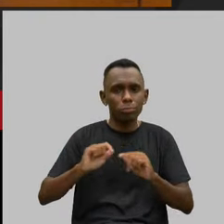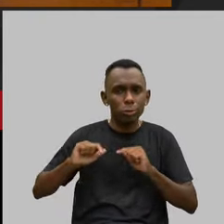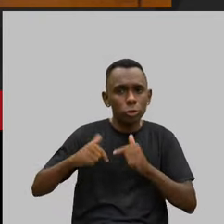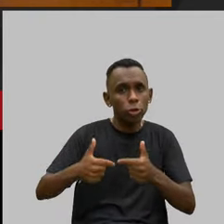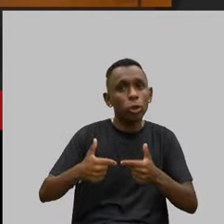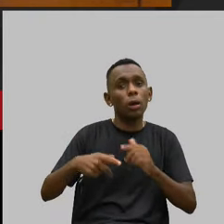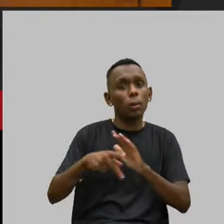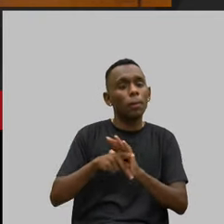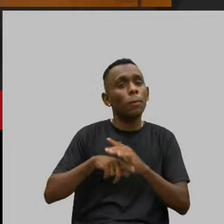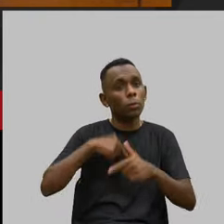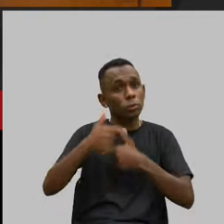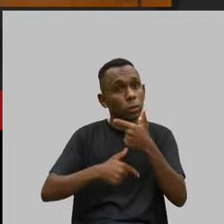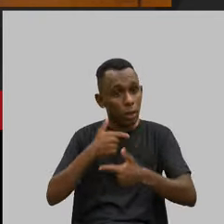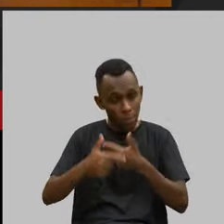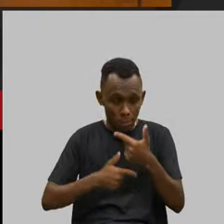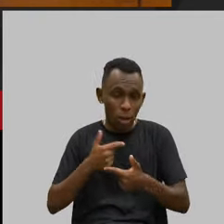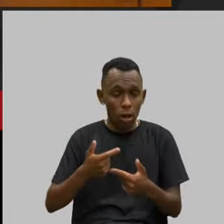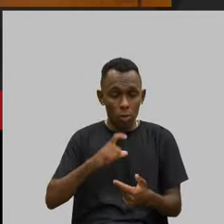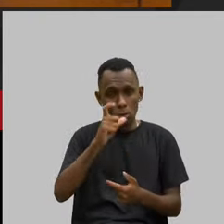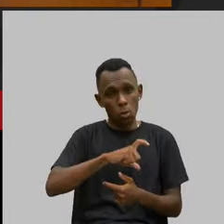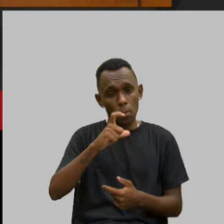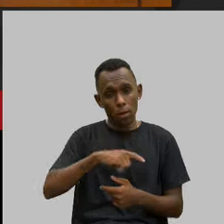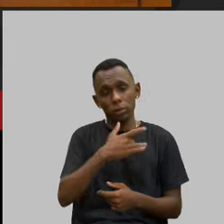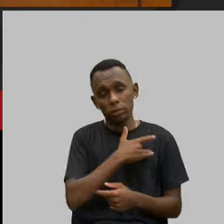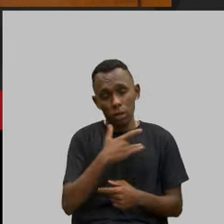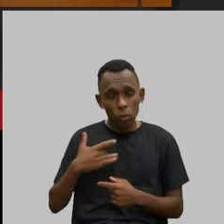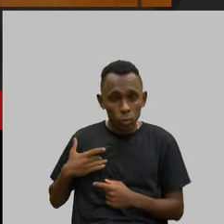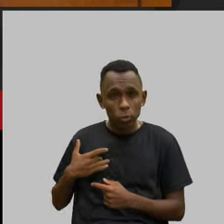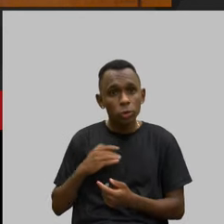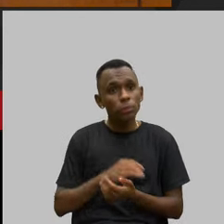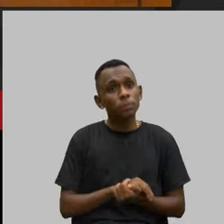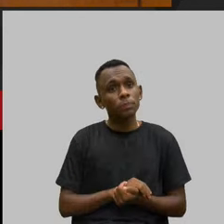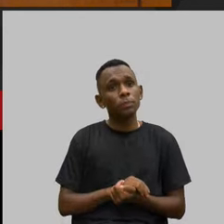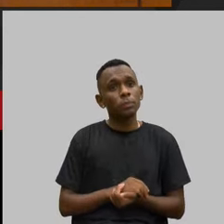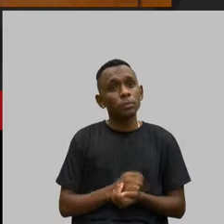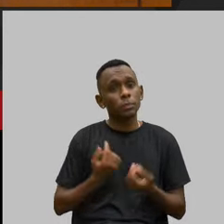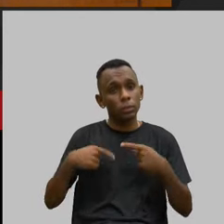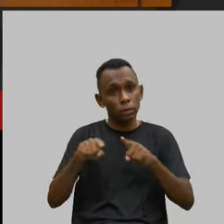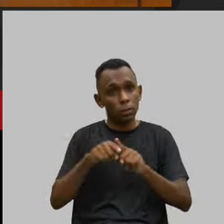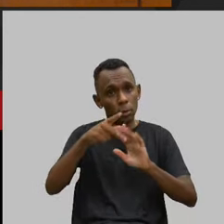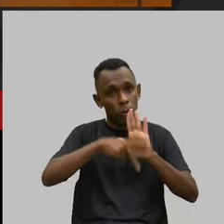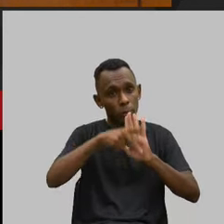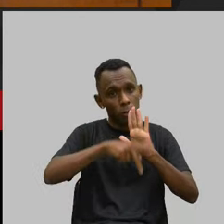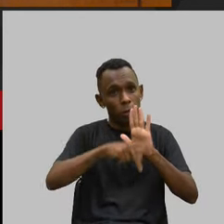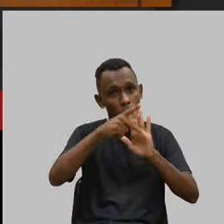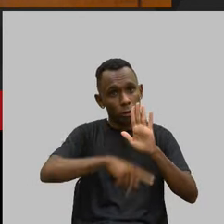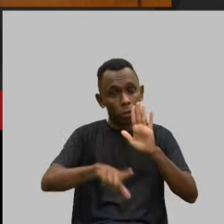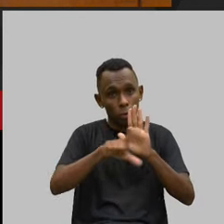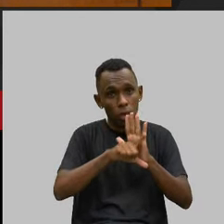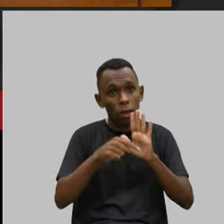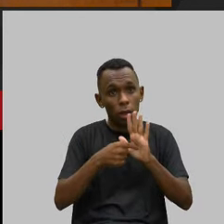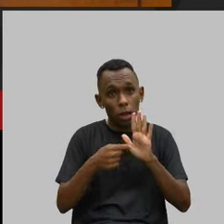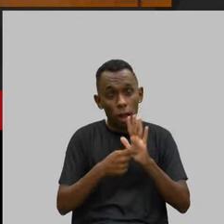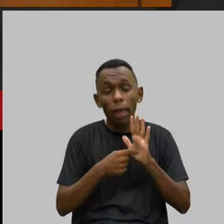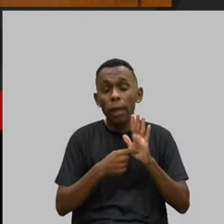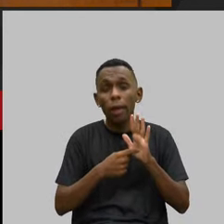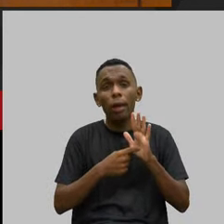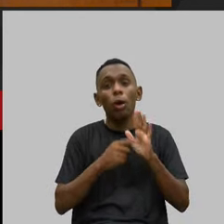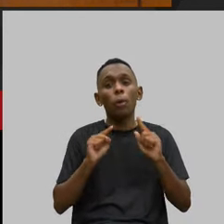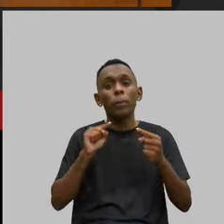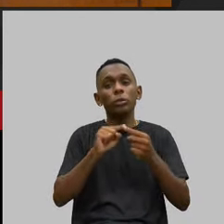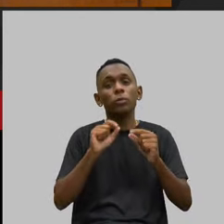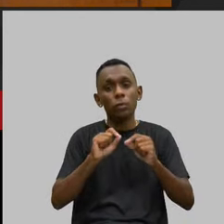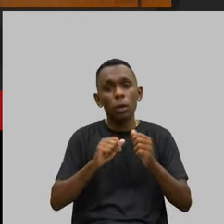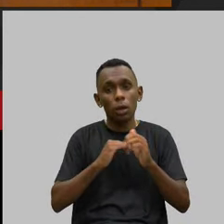ipseng falei isso outro dia numa reunião com o sindicato também eh e o projeto de lei do ipseng ele é realmente um projeto de lei que Visa dar